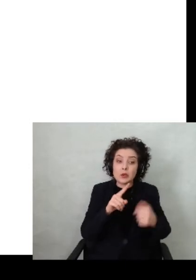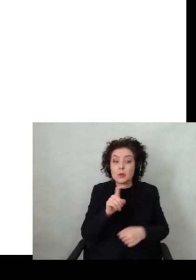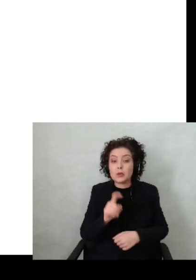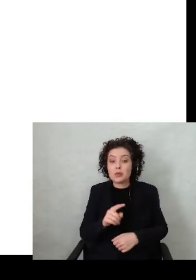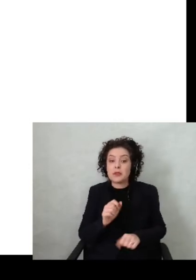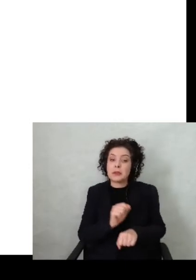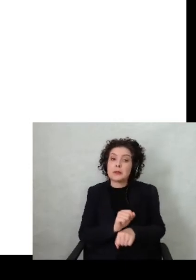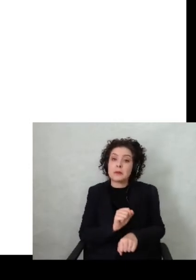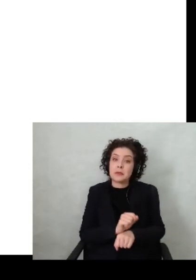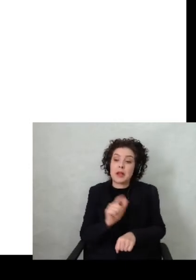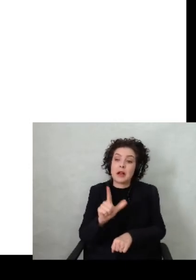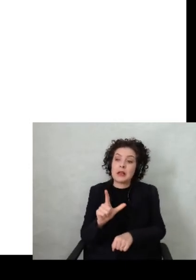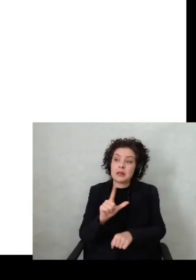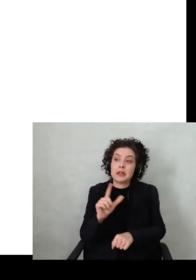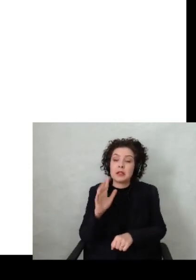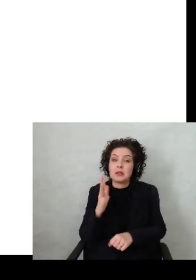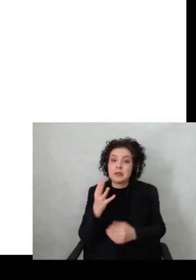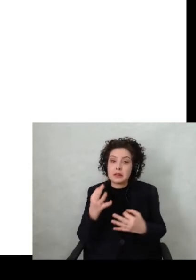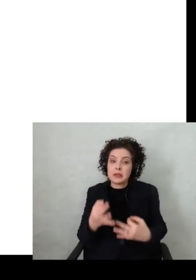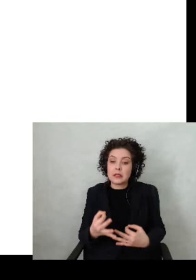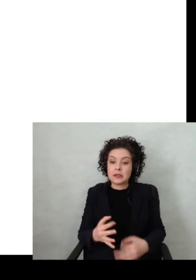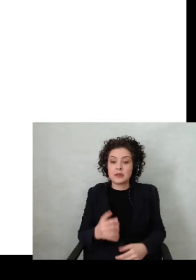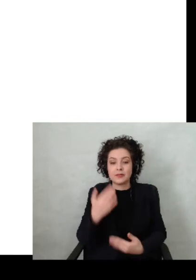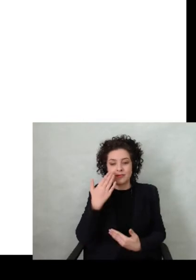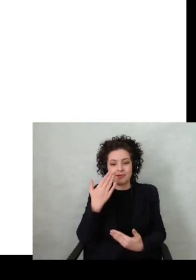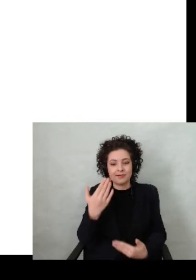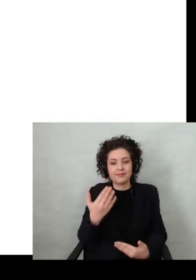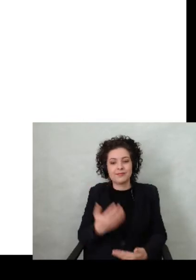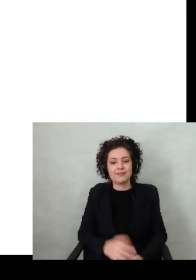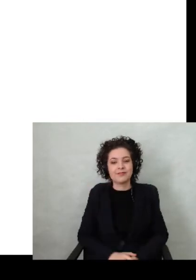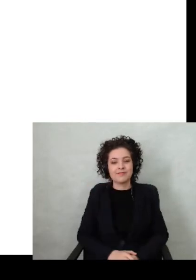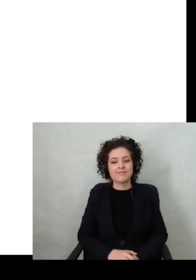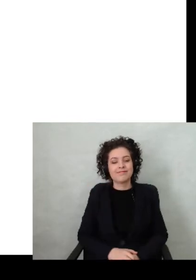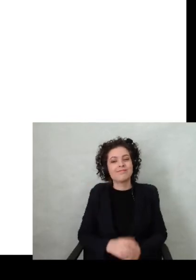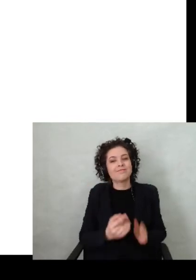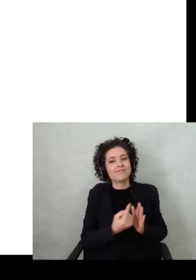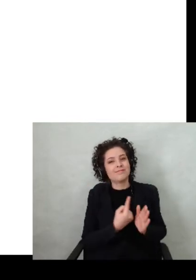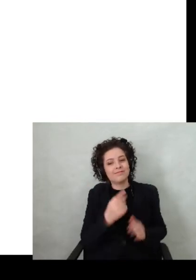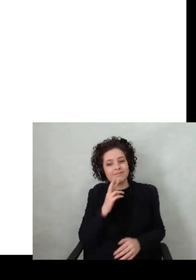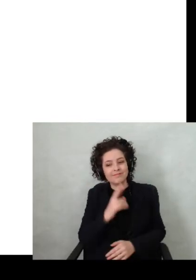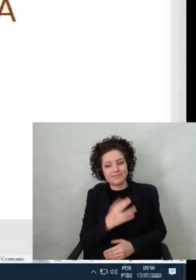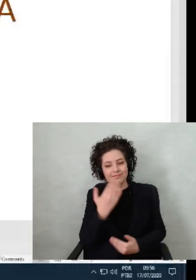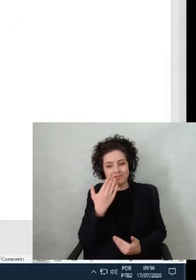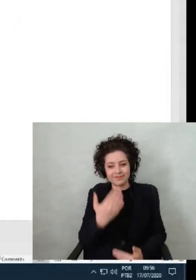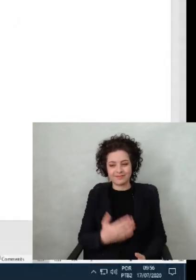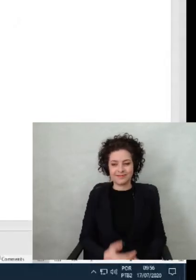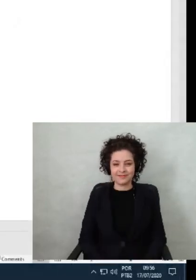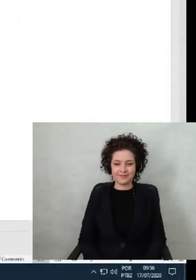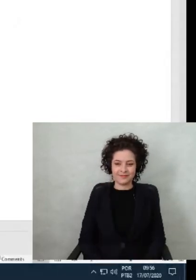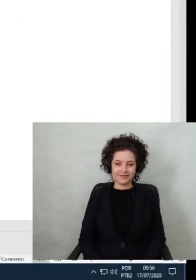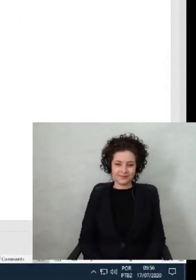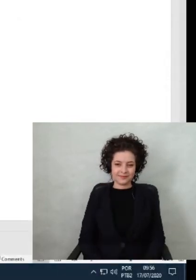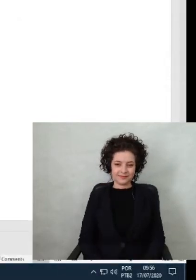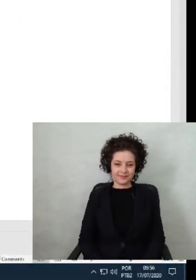literatura. Com isso, eu agradeço e estou disponível para responder questões. Muito obrigado.